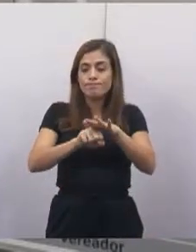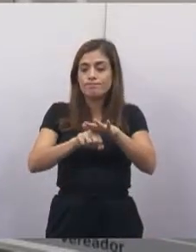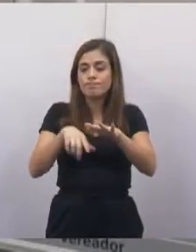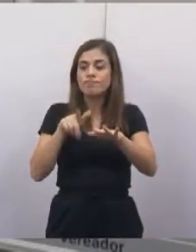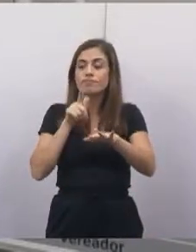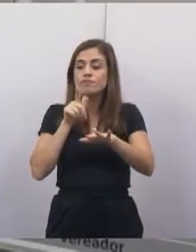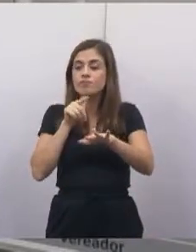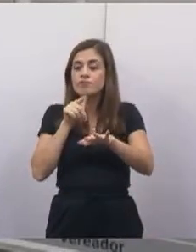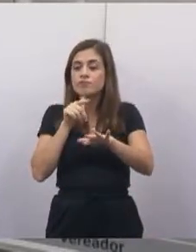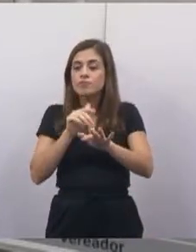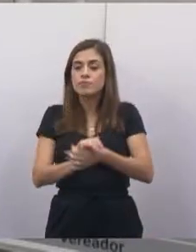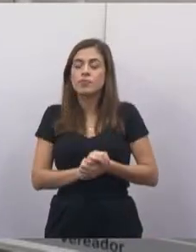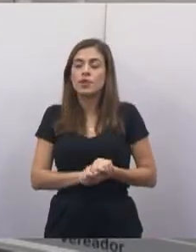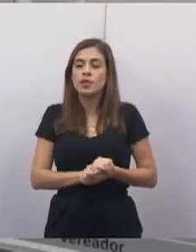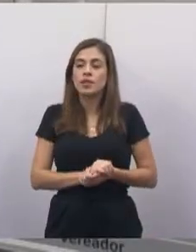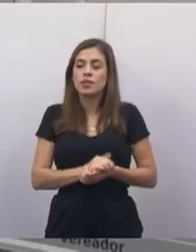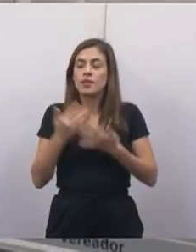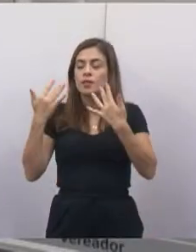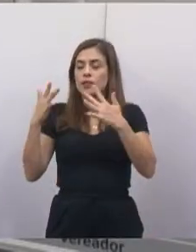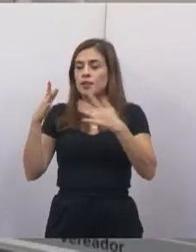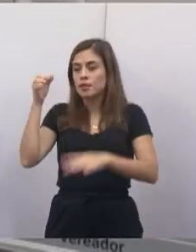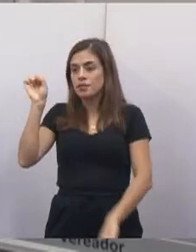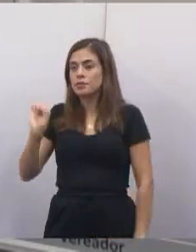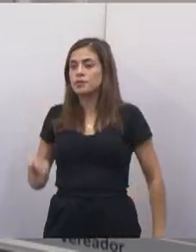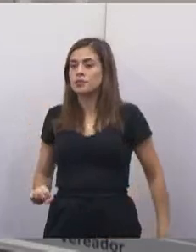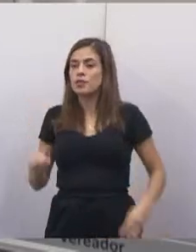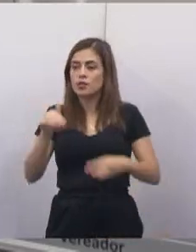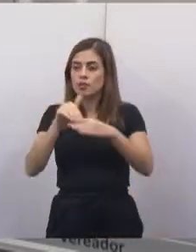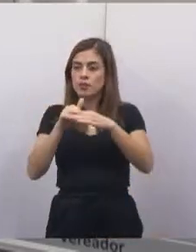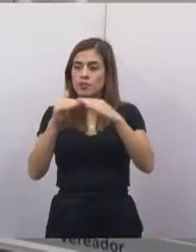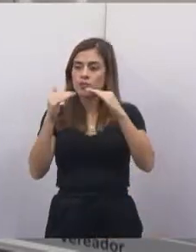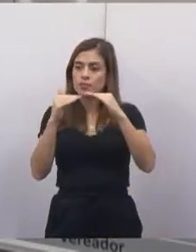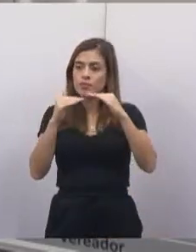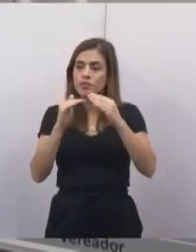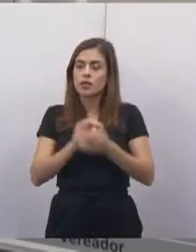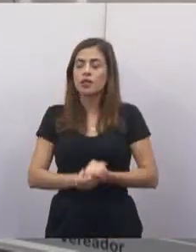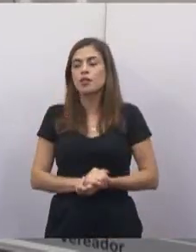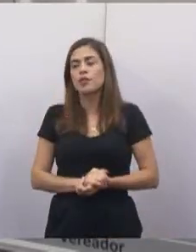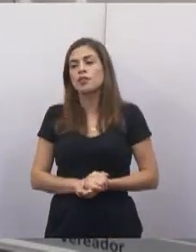as áreas. Parabéns, Sônia, sou favorável ao seu pedido de informação.